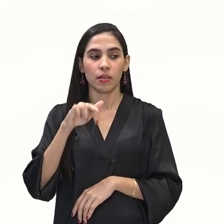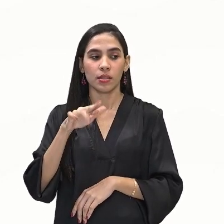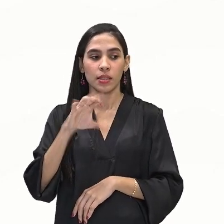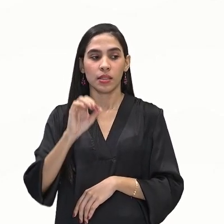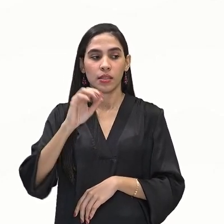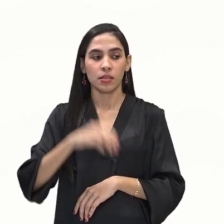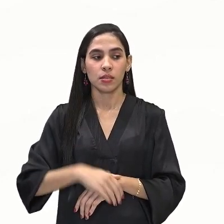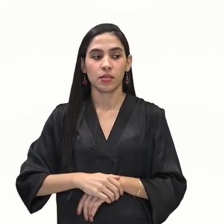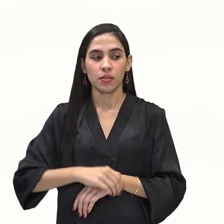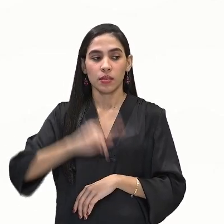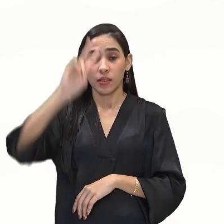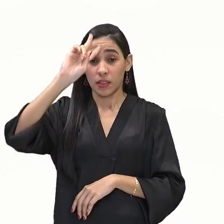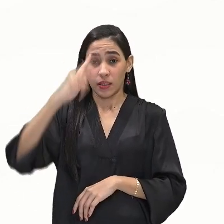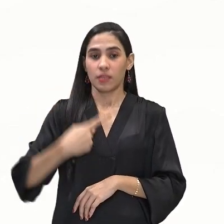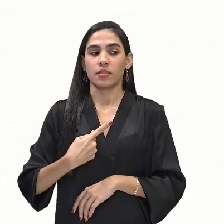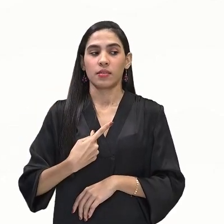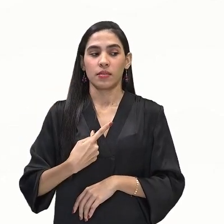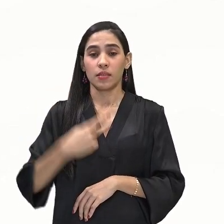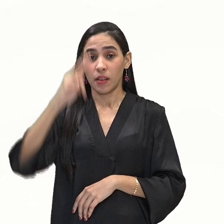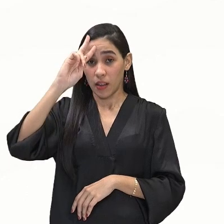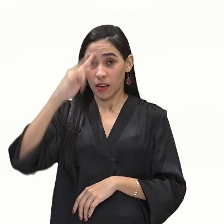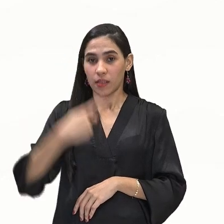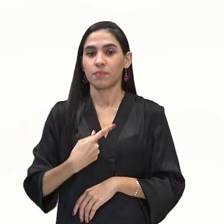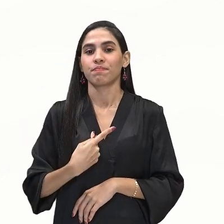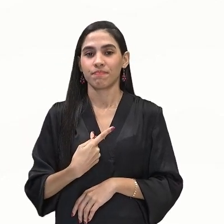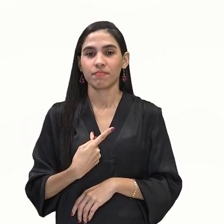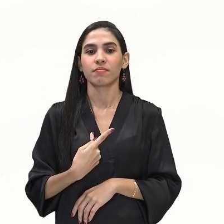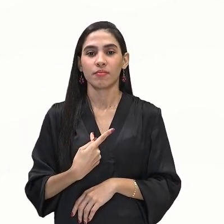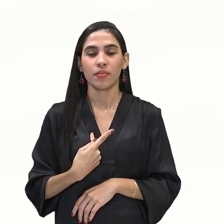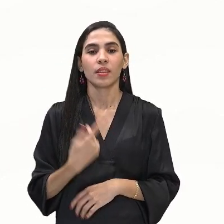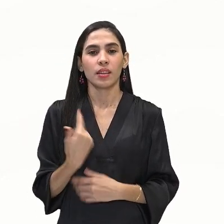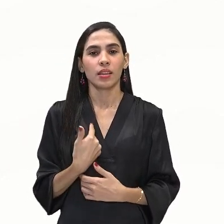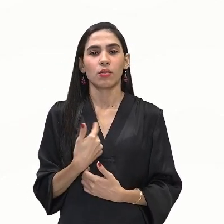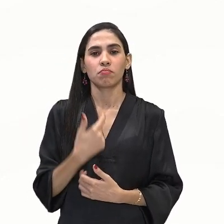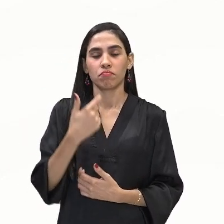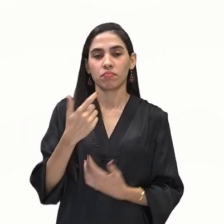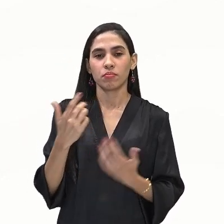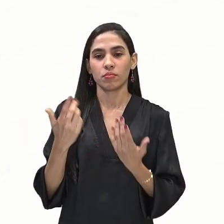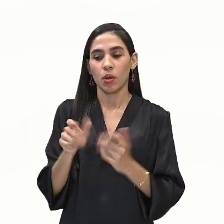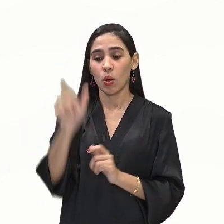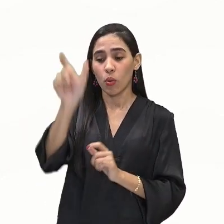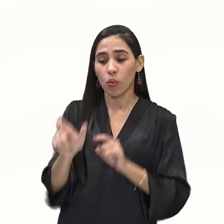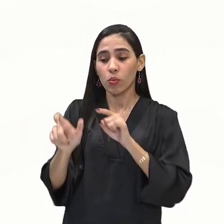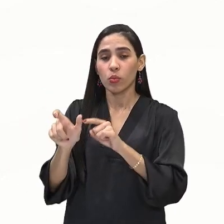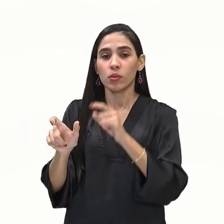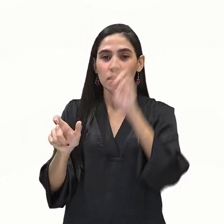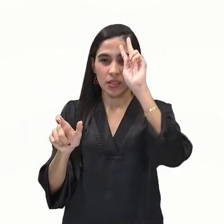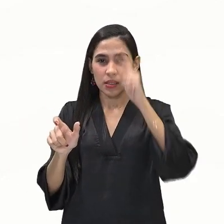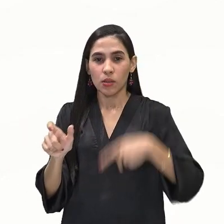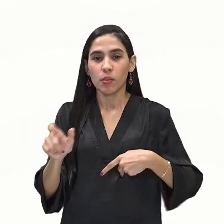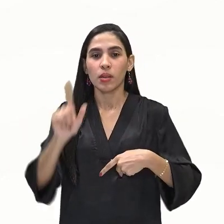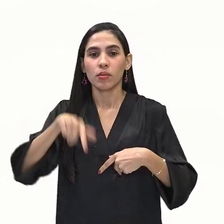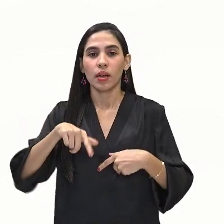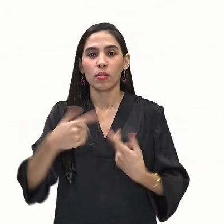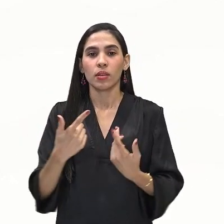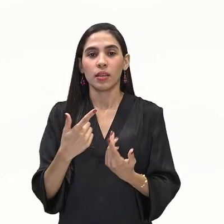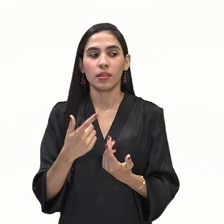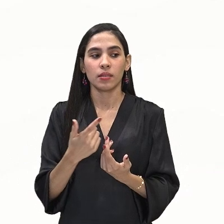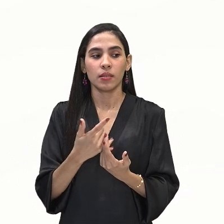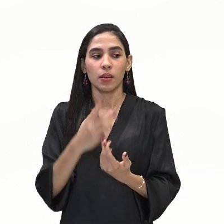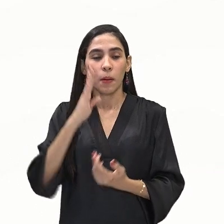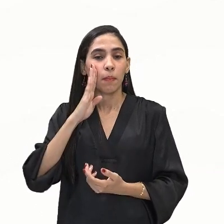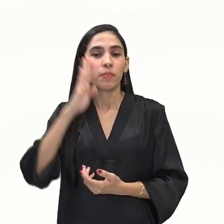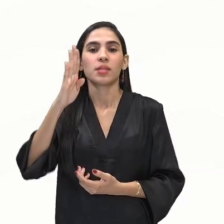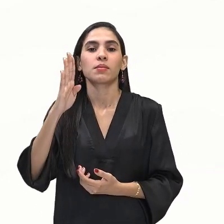egocentrismo, Ou seja, o indivíduo, ele é encarado, ele é tido como o centro